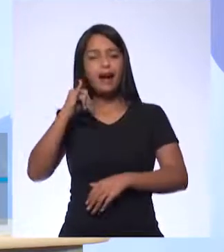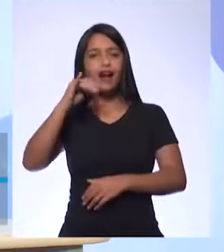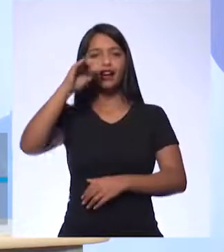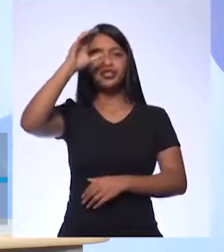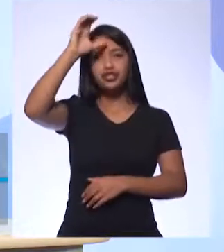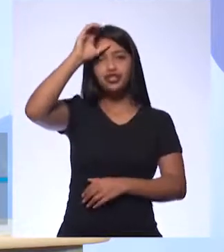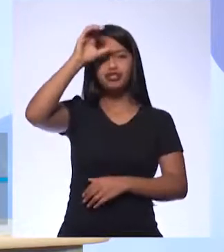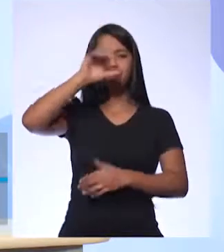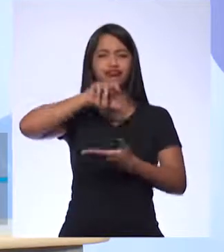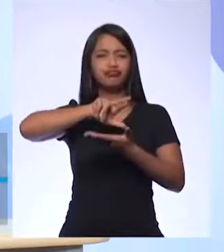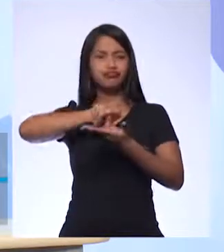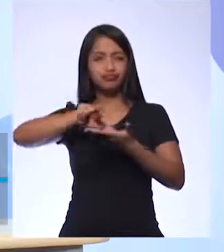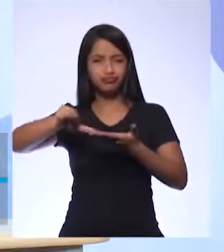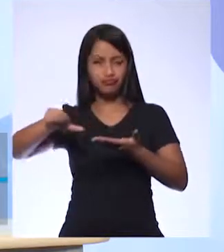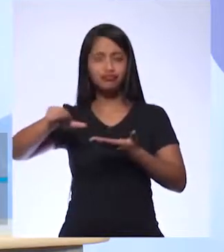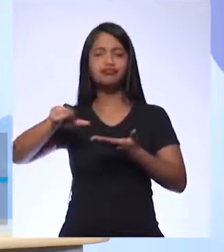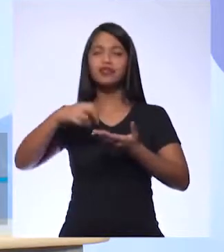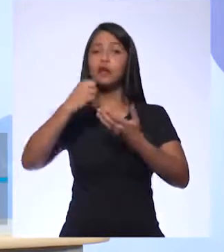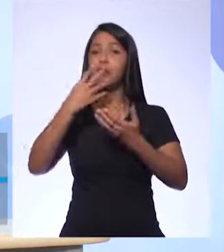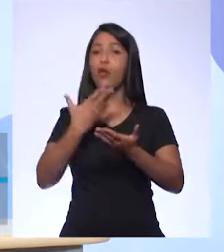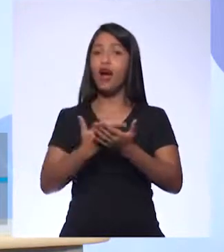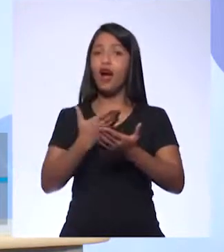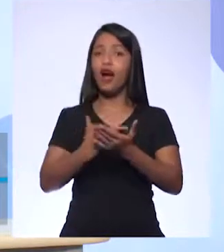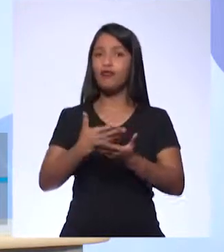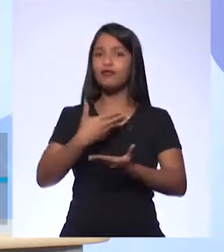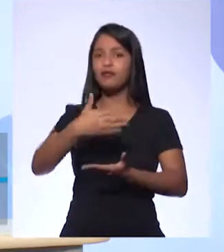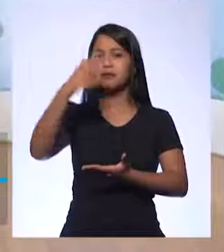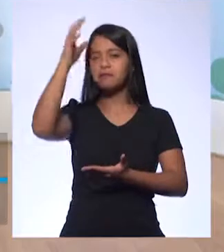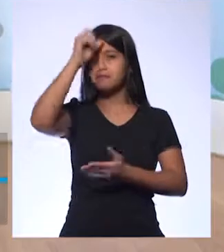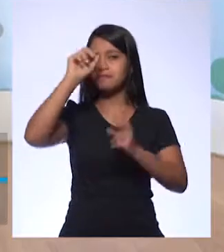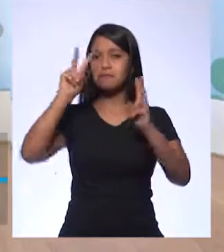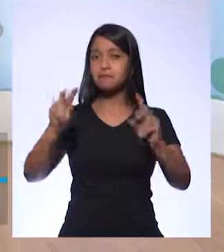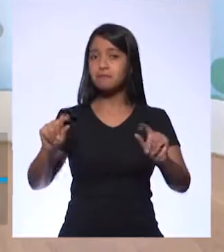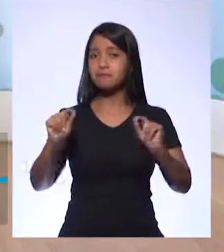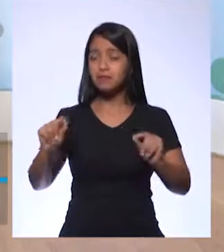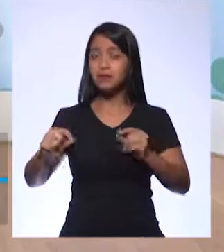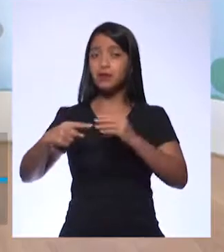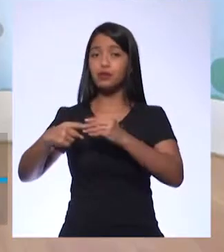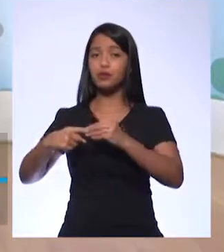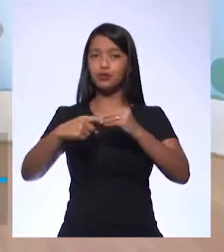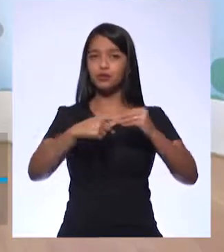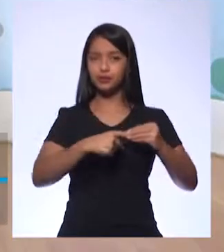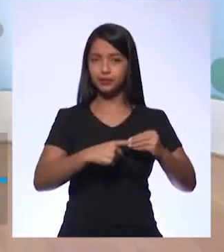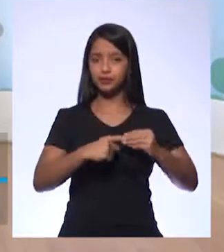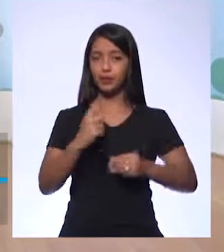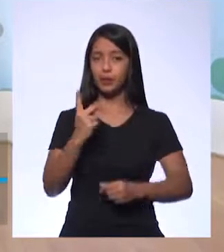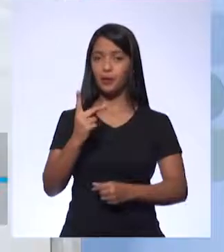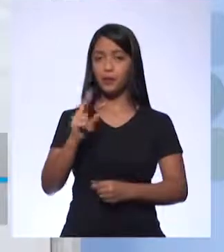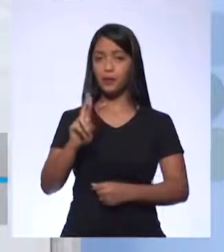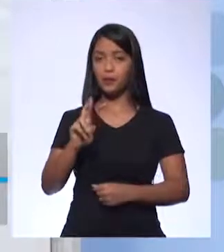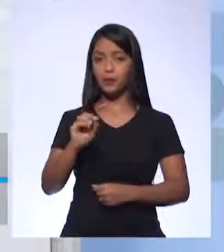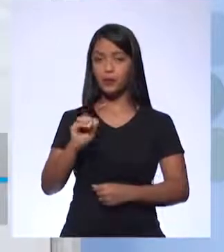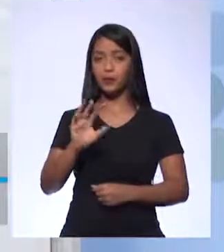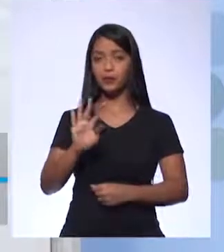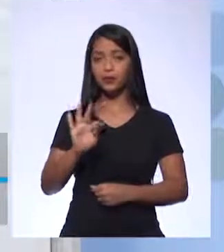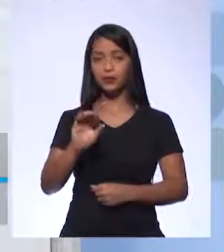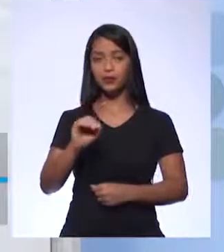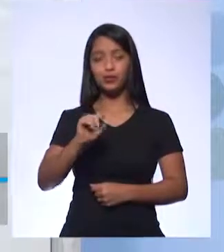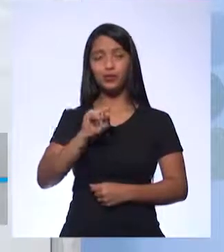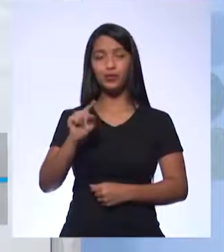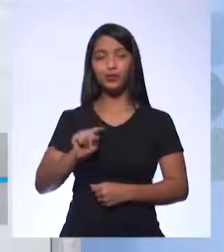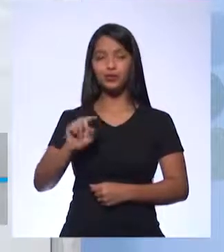tudo mais. Vamos ter aí uma boa aula sobre protozoários, né, professor Joel? Isso aí! Então, a gente vem dando algumas aulas